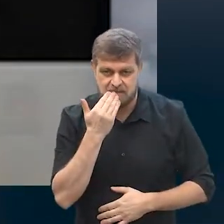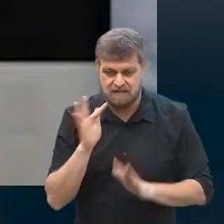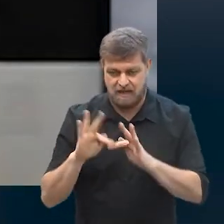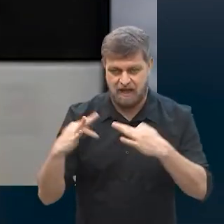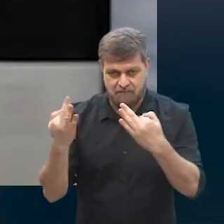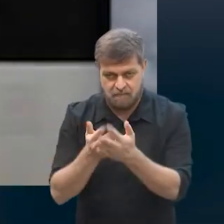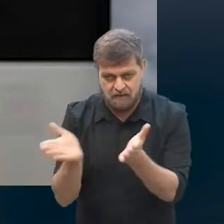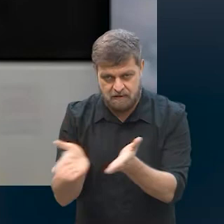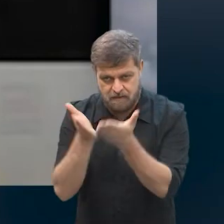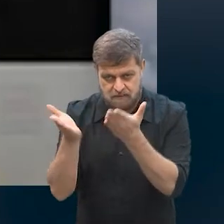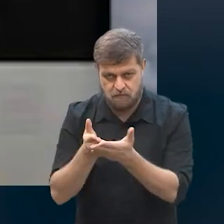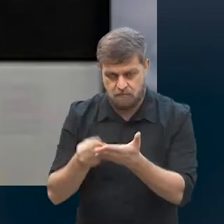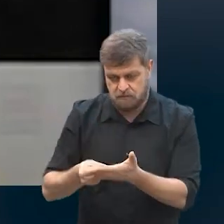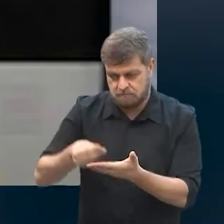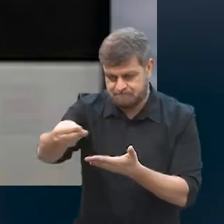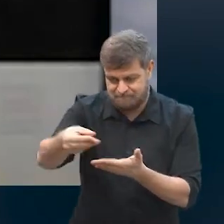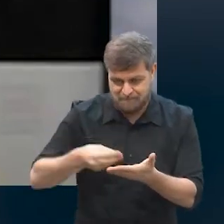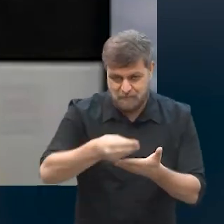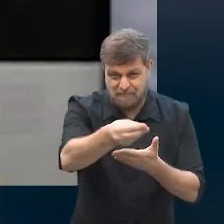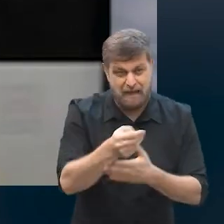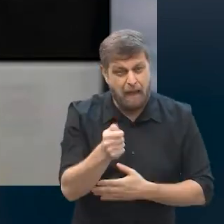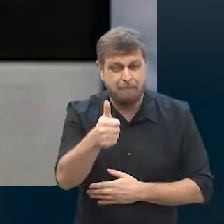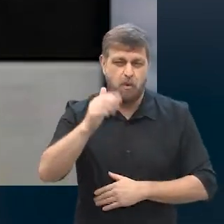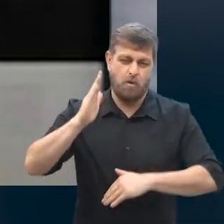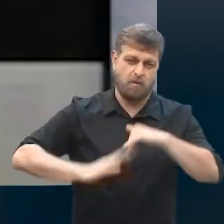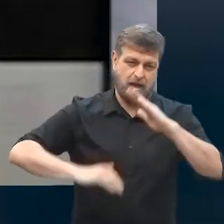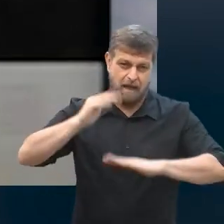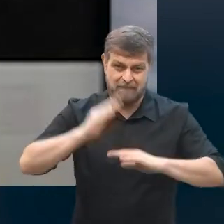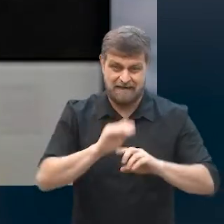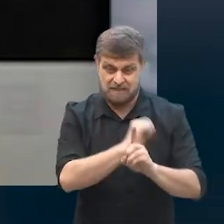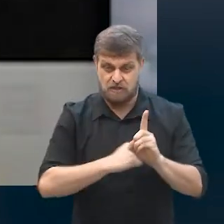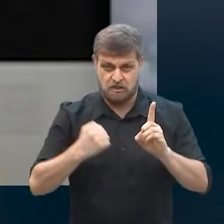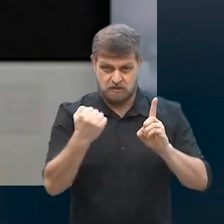muito, mas ainda para mim é pouco. Tem um aspecto